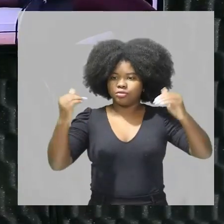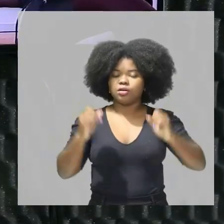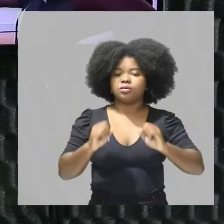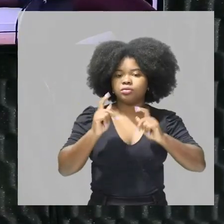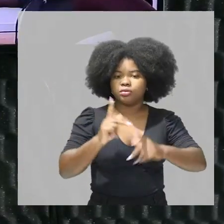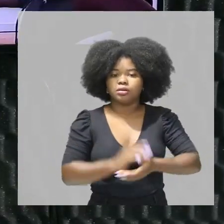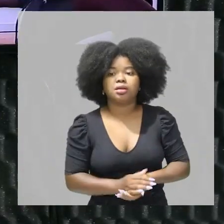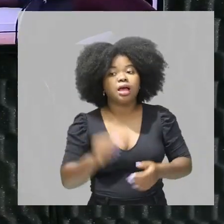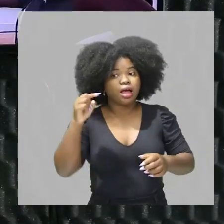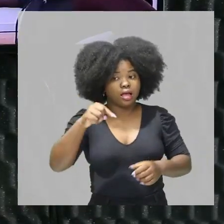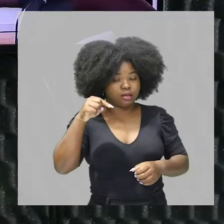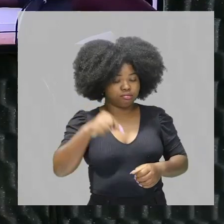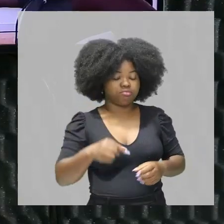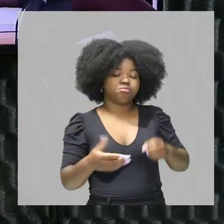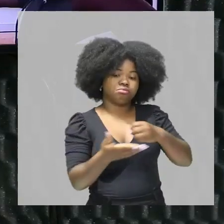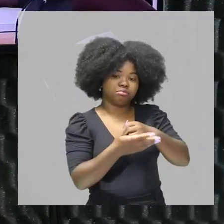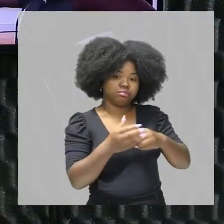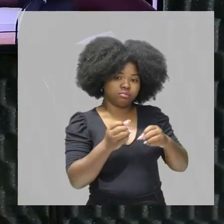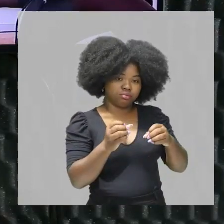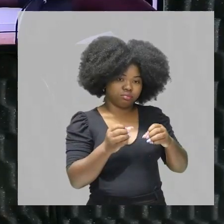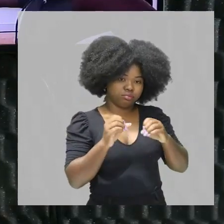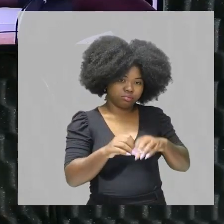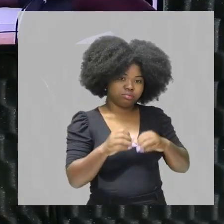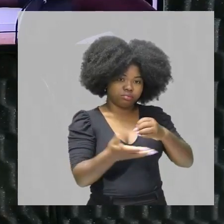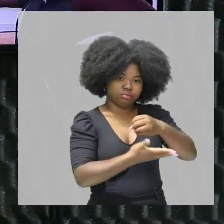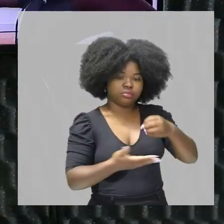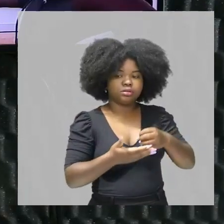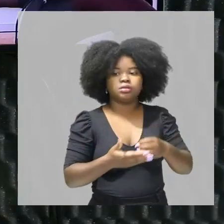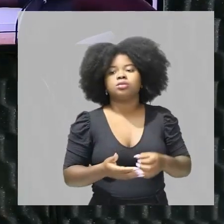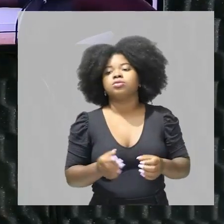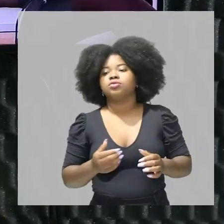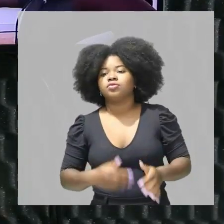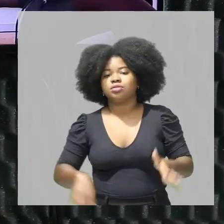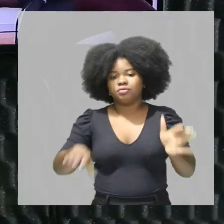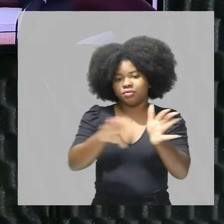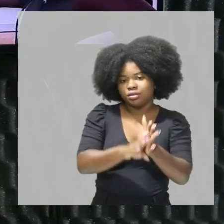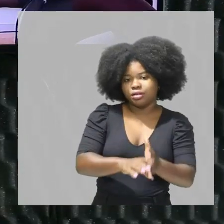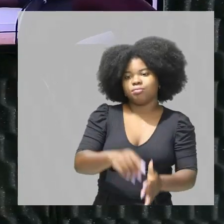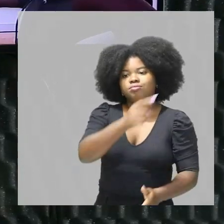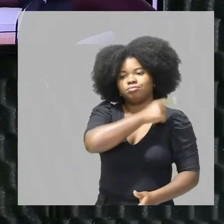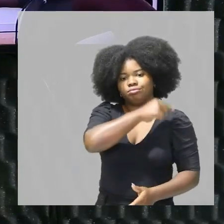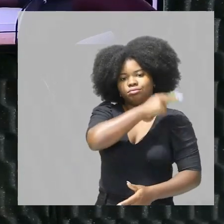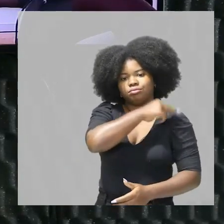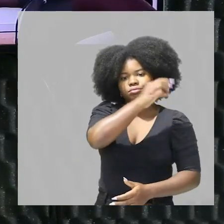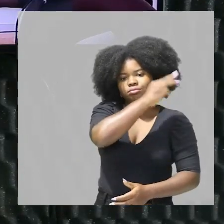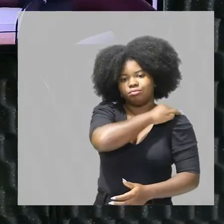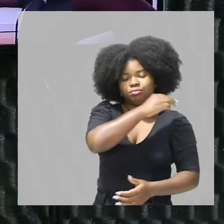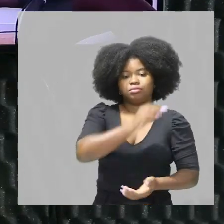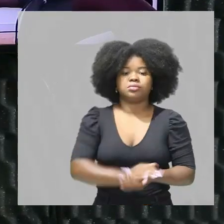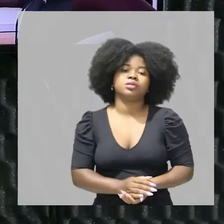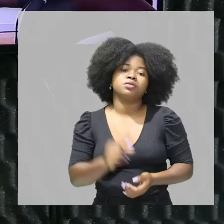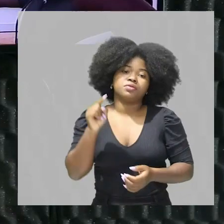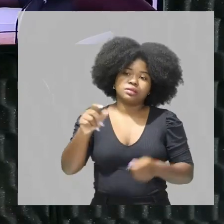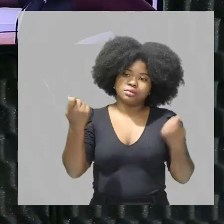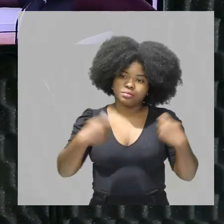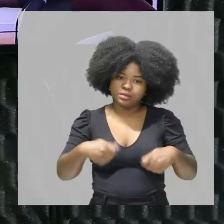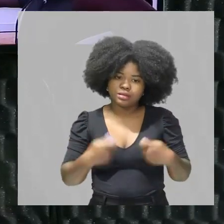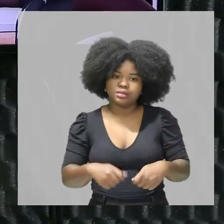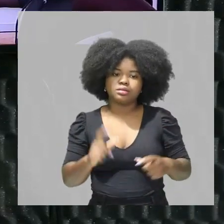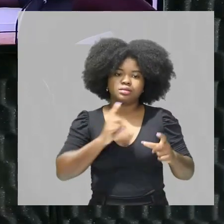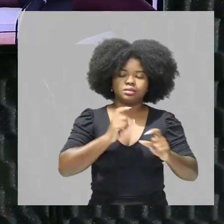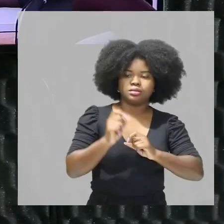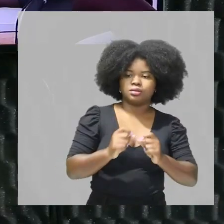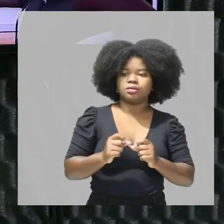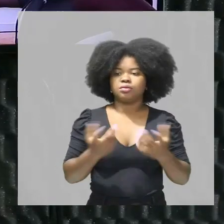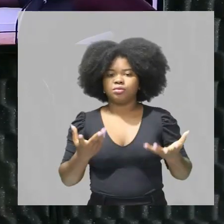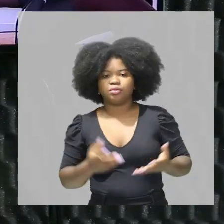básico onde você vai até o ensino médio você precisa de uma determinada Gama de conhecimentos essa Gama de conhecimento nós contemplamos